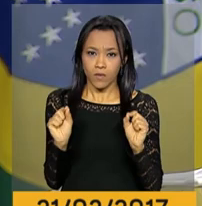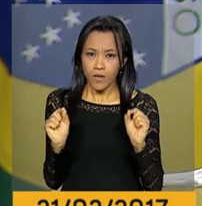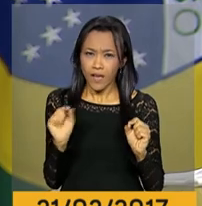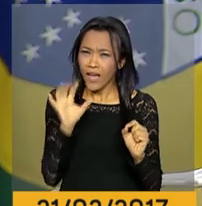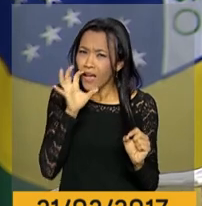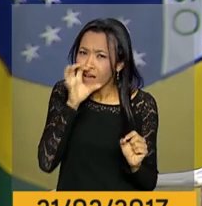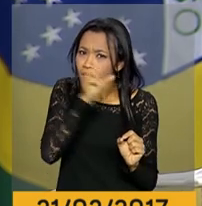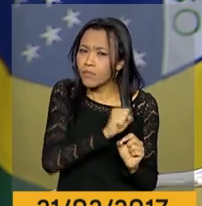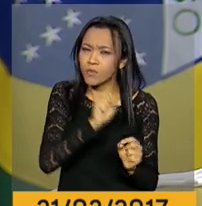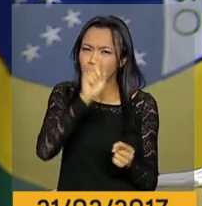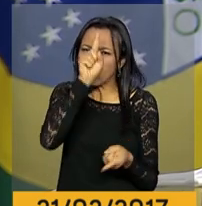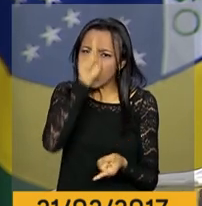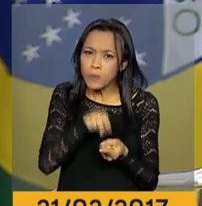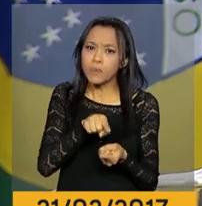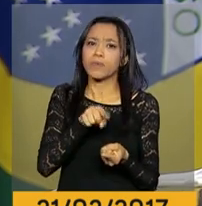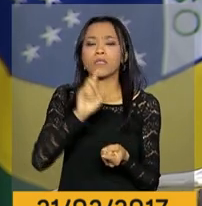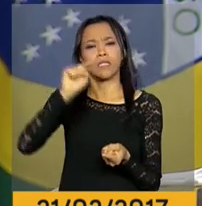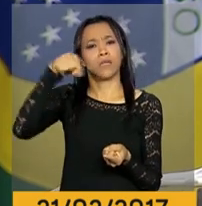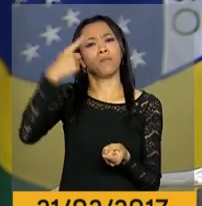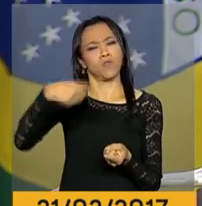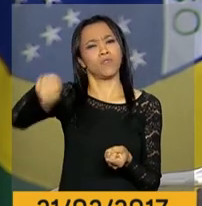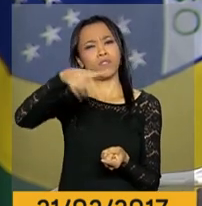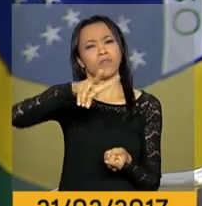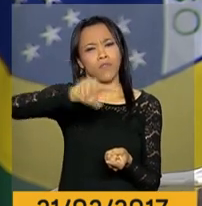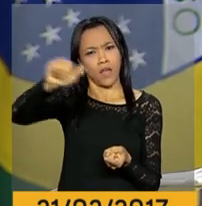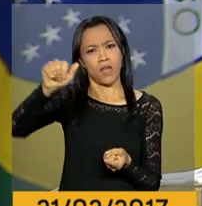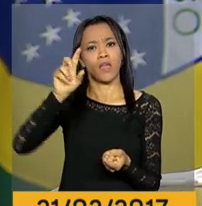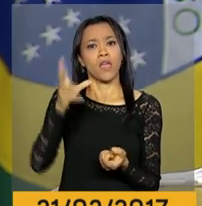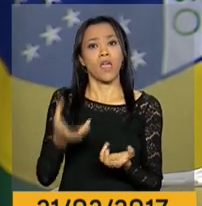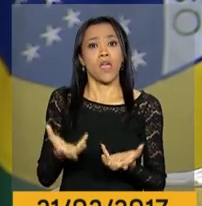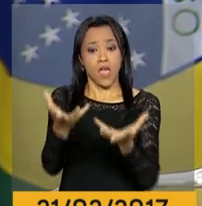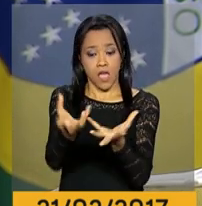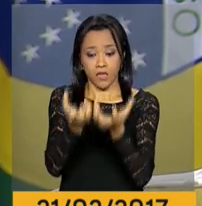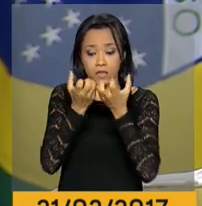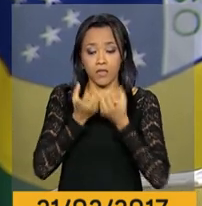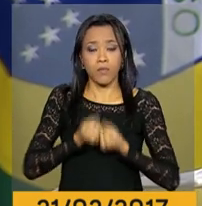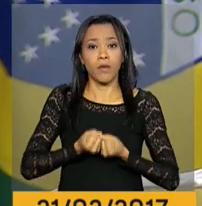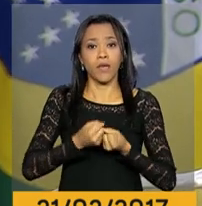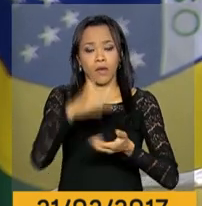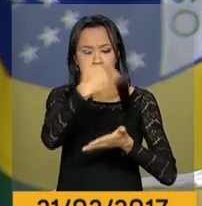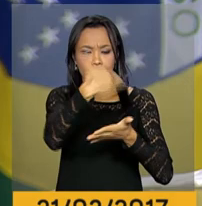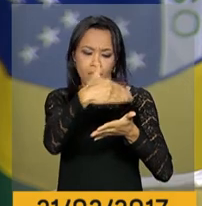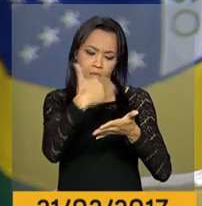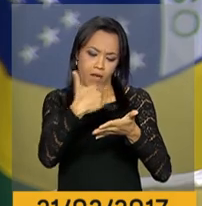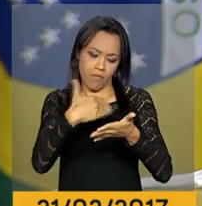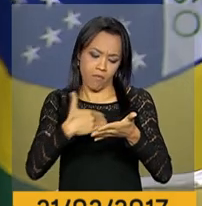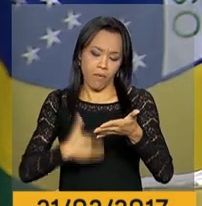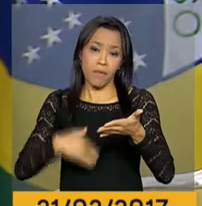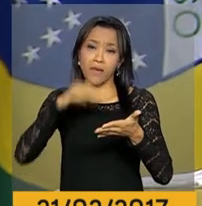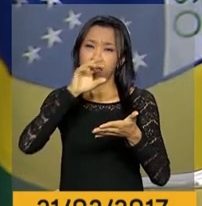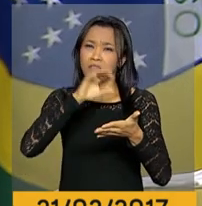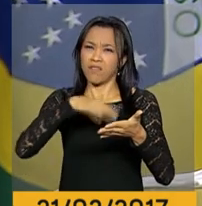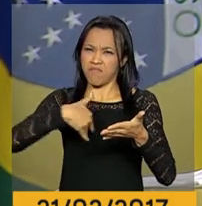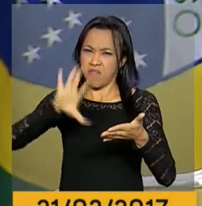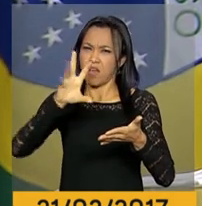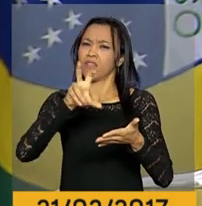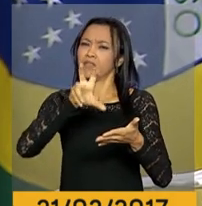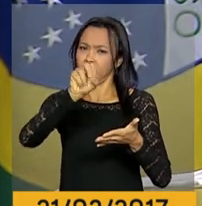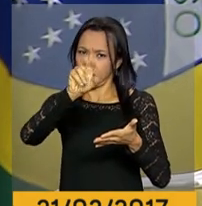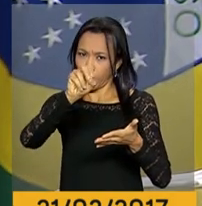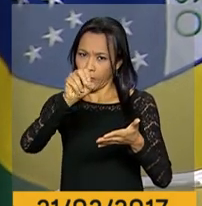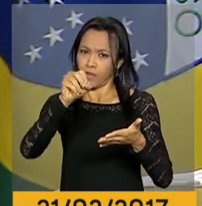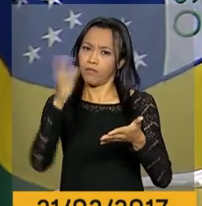muito rápidos aqui depois vocês vão receber aqui uma uma relação das 50 e tantas medidas que já foram